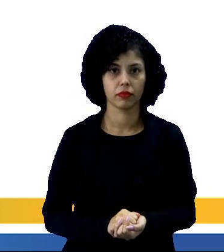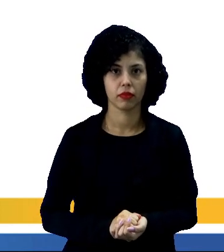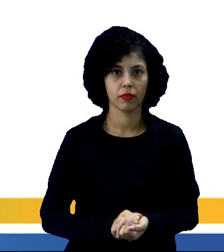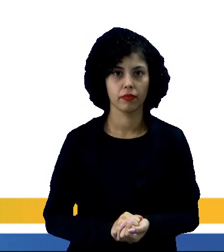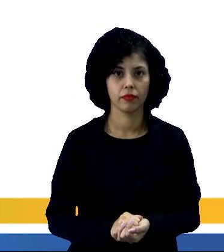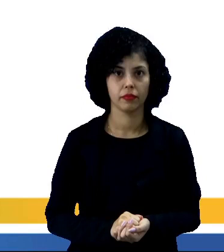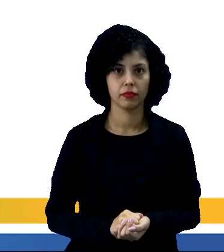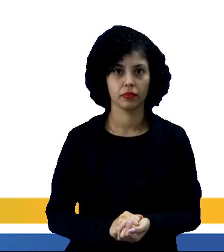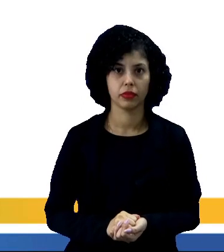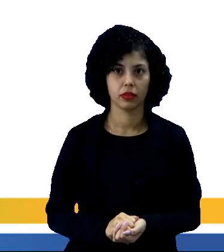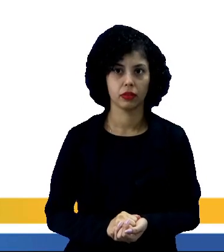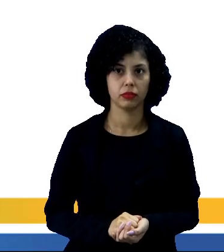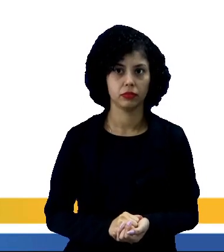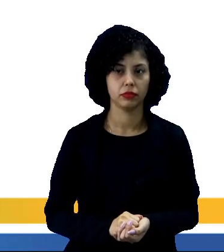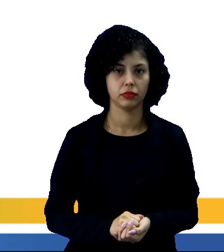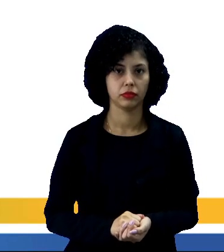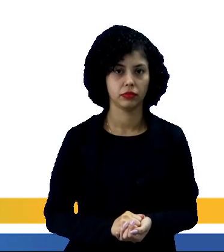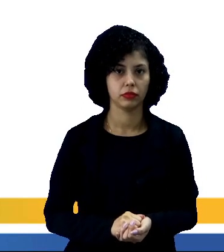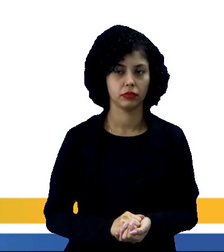Utilizando um